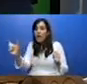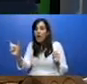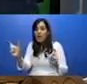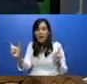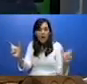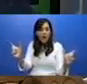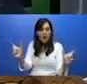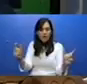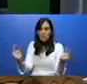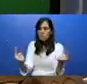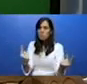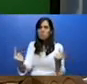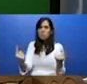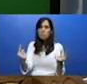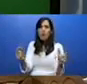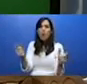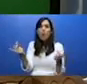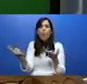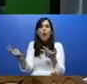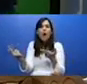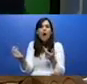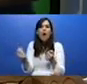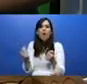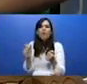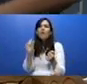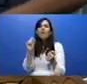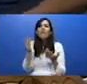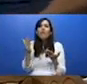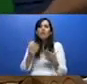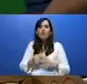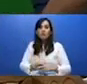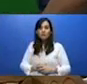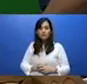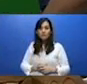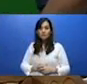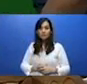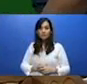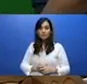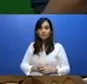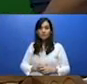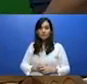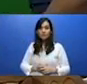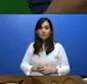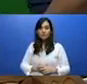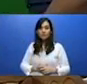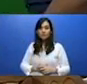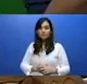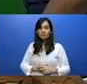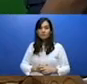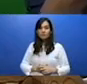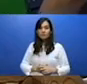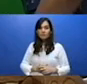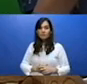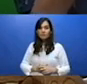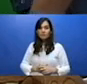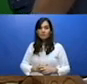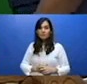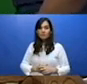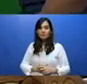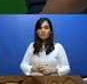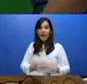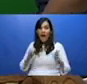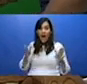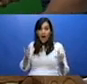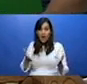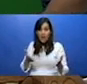de parecido entre as duas. Isso é semelhança, tá? Observaram? Então, vamos agora